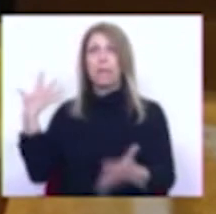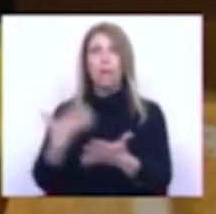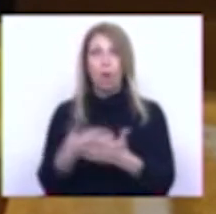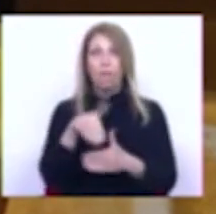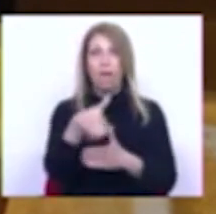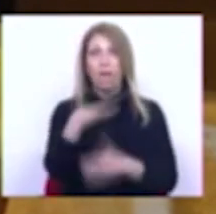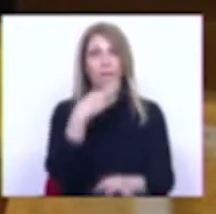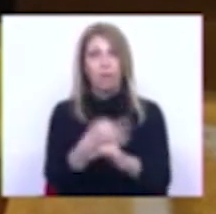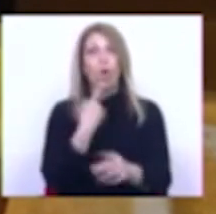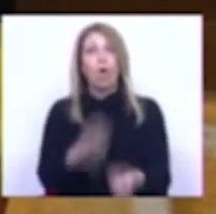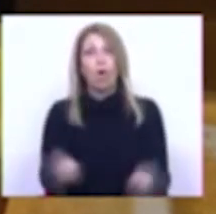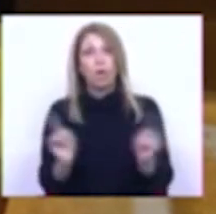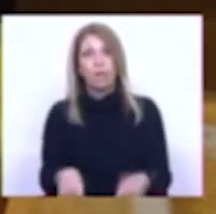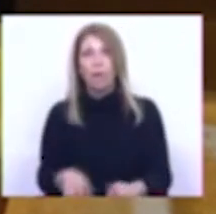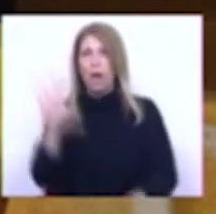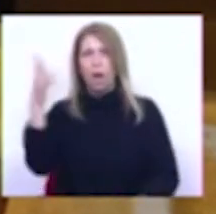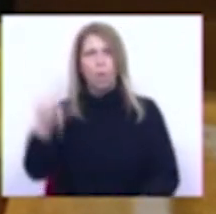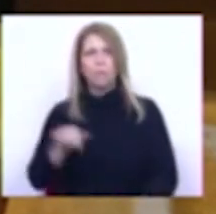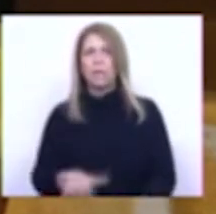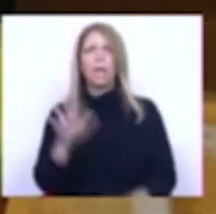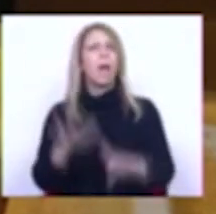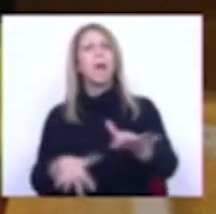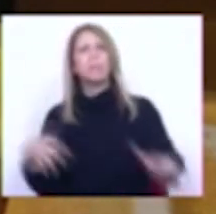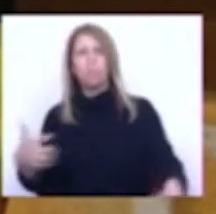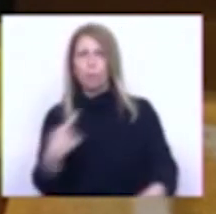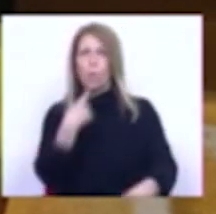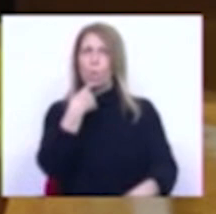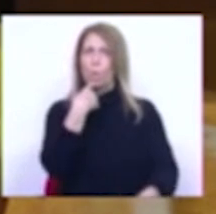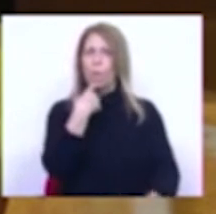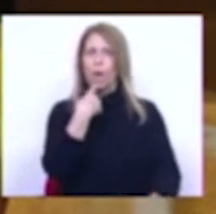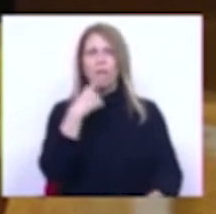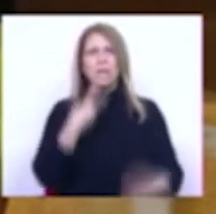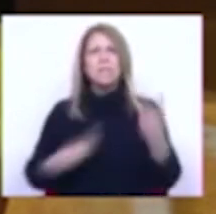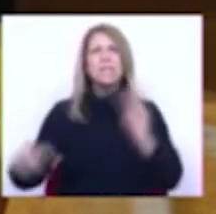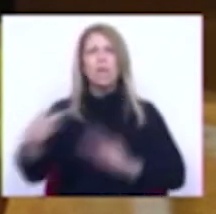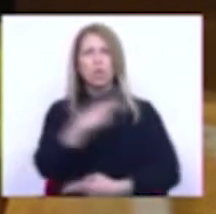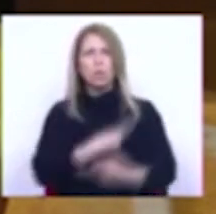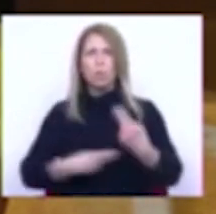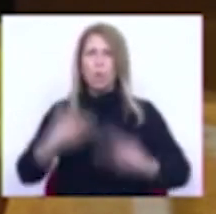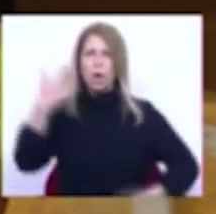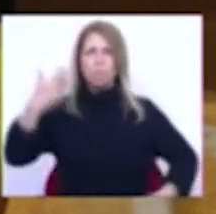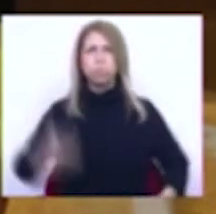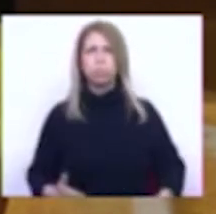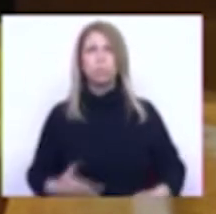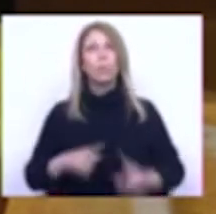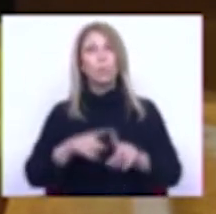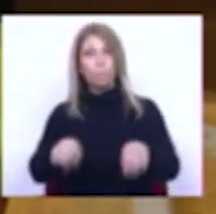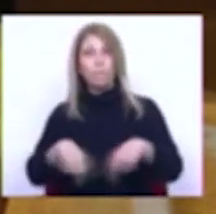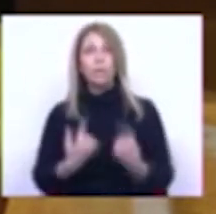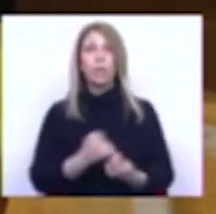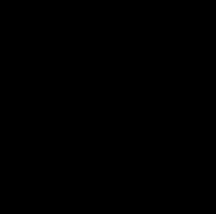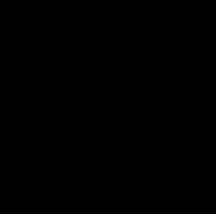dias, que não acontecia nesta Assembleia um tamanho ato de censura sobre um partido e sobre um